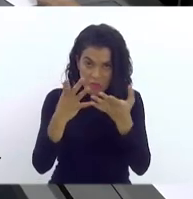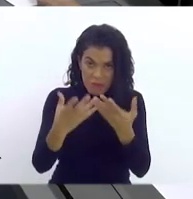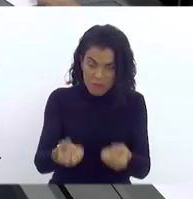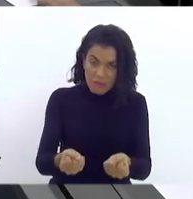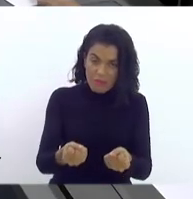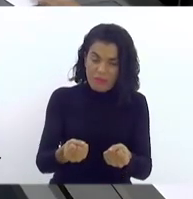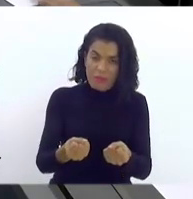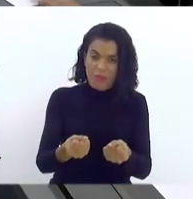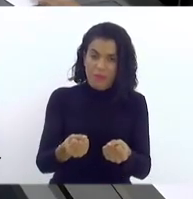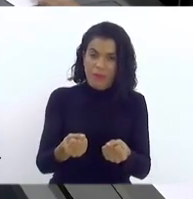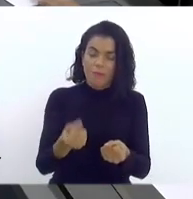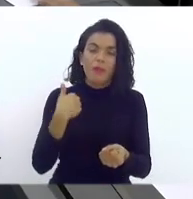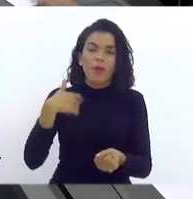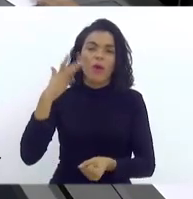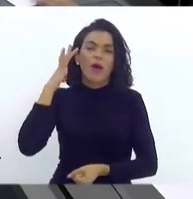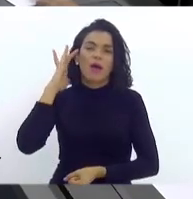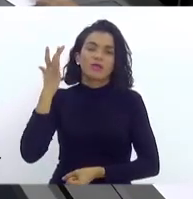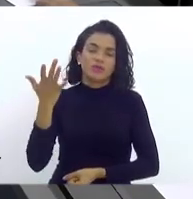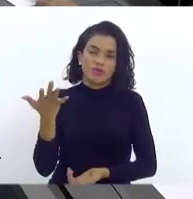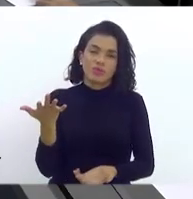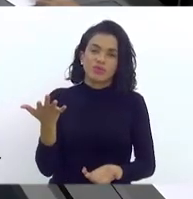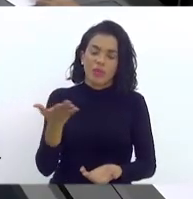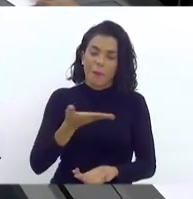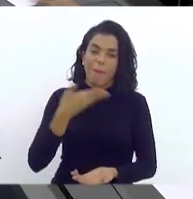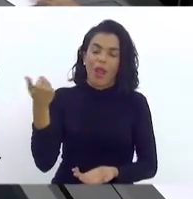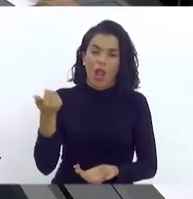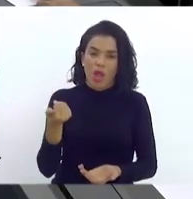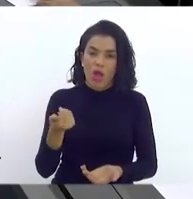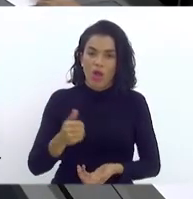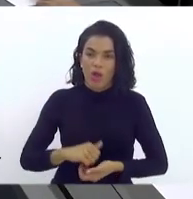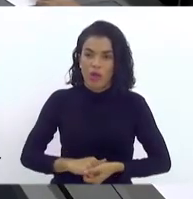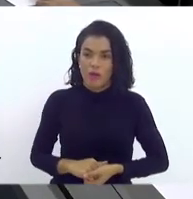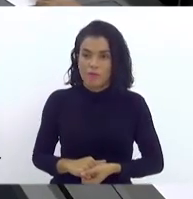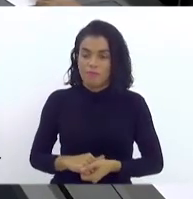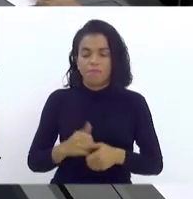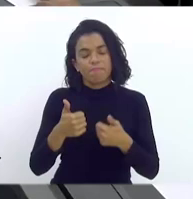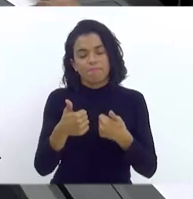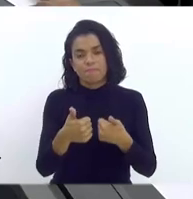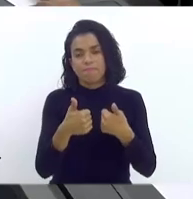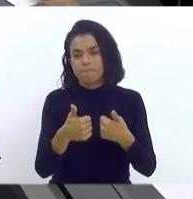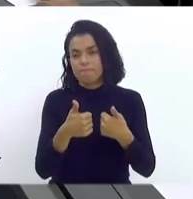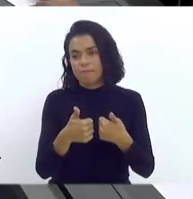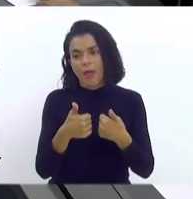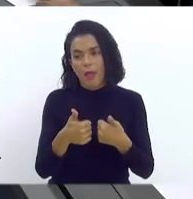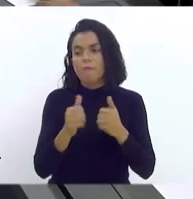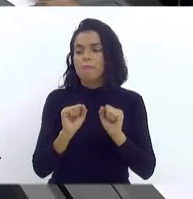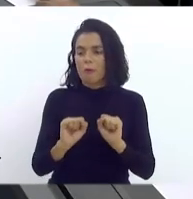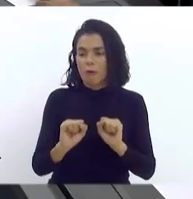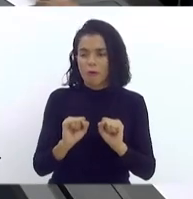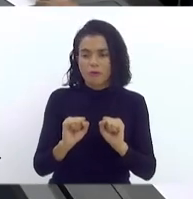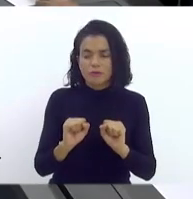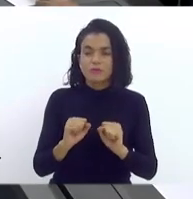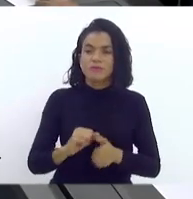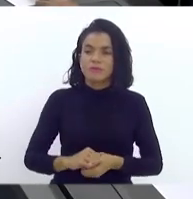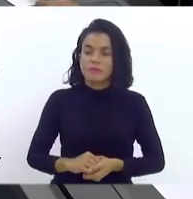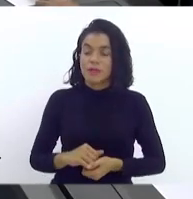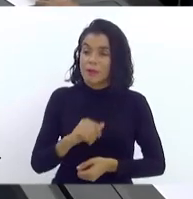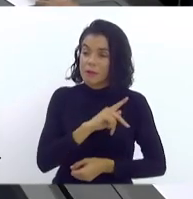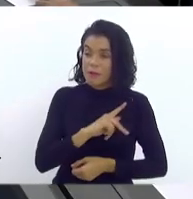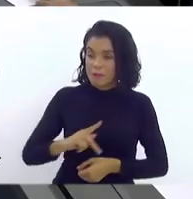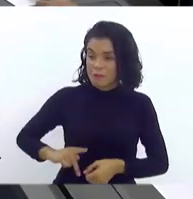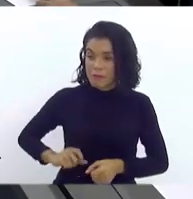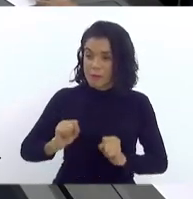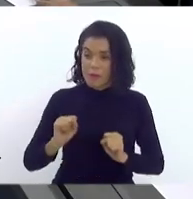forma, eu acho que é mais produtivo. Tá bom. Pode ser, então? Presidente, pode ser. Então, senhora presidente, a senhora